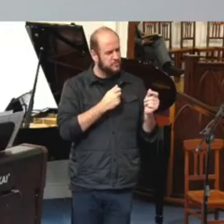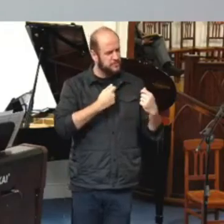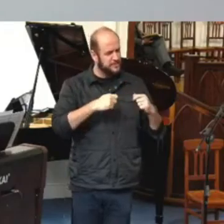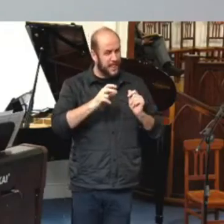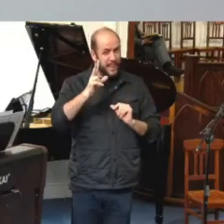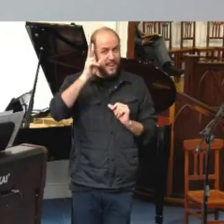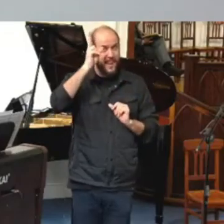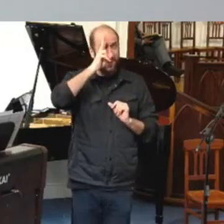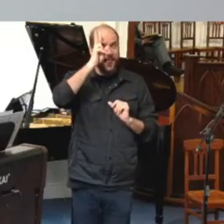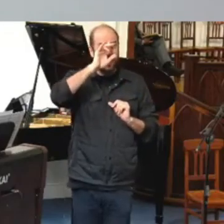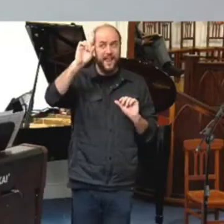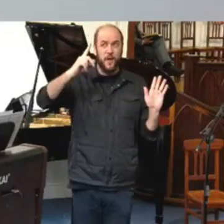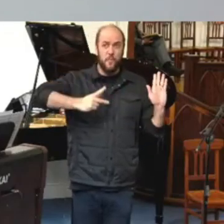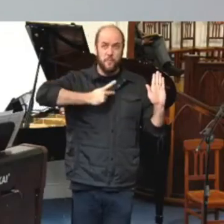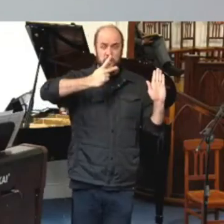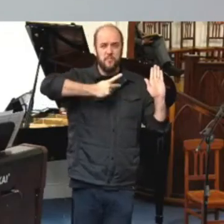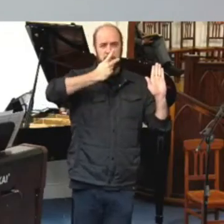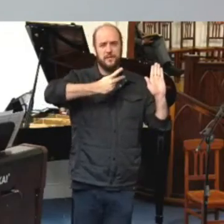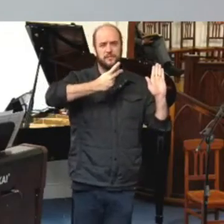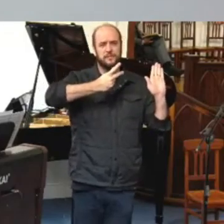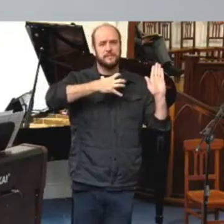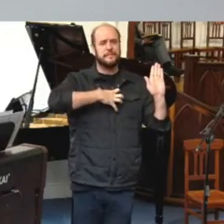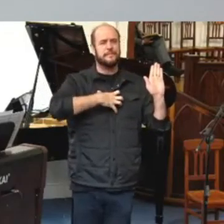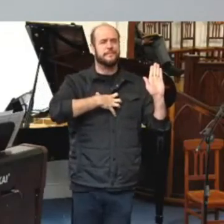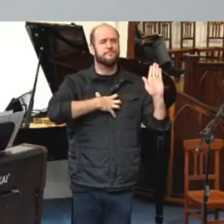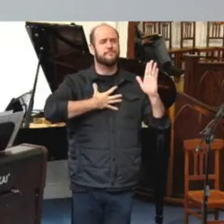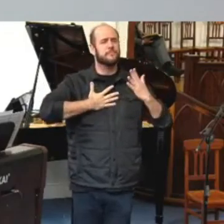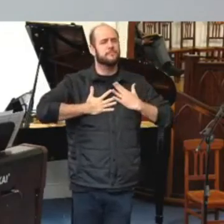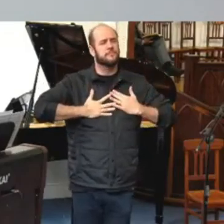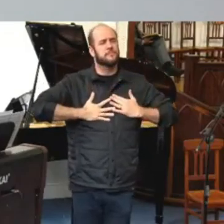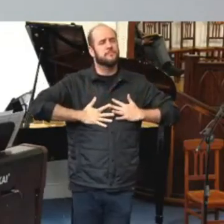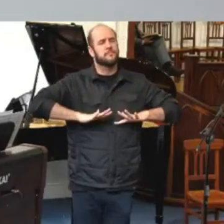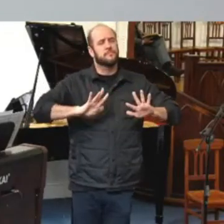na certeza de quem Deus é e do que Ele